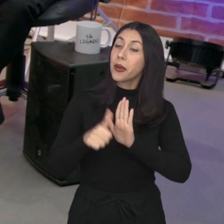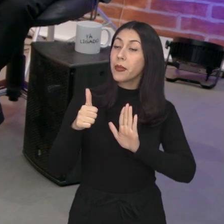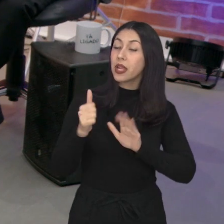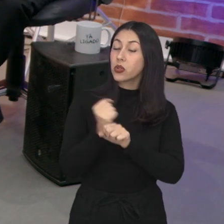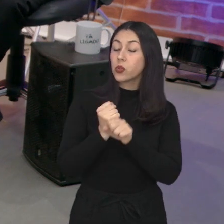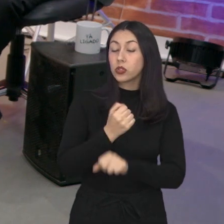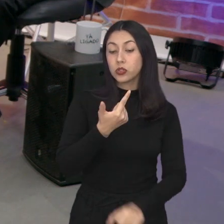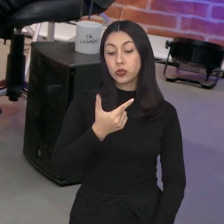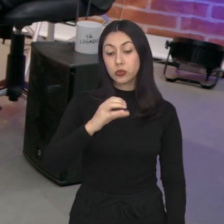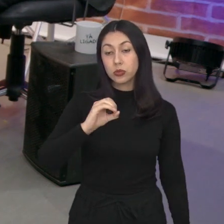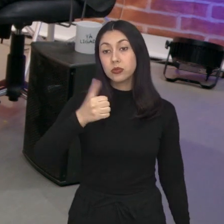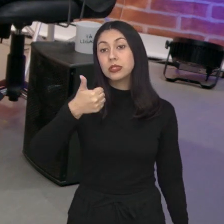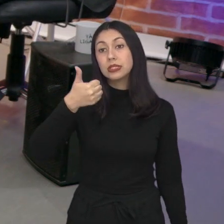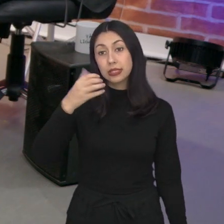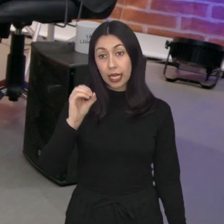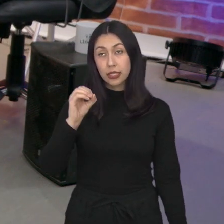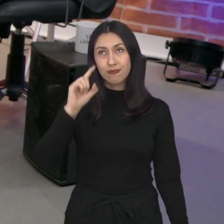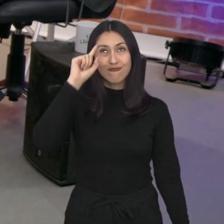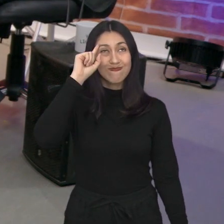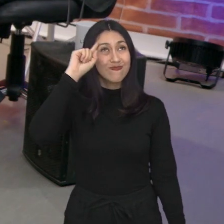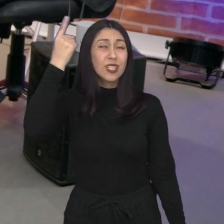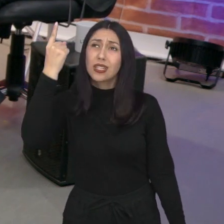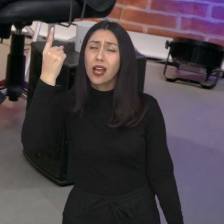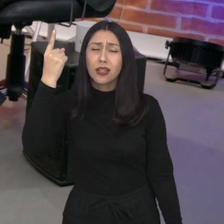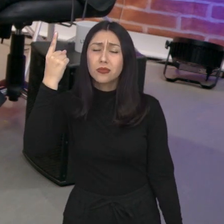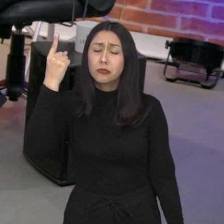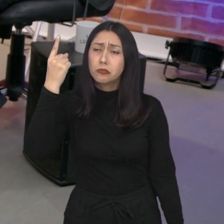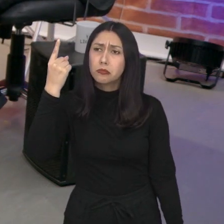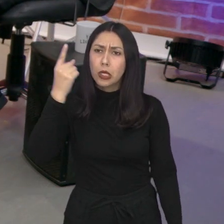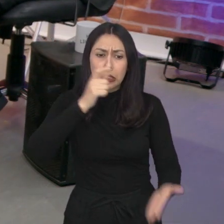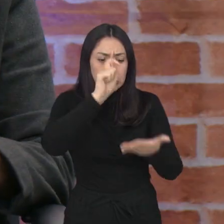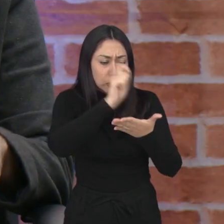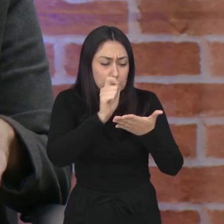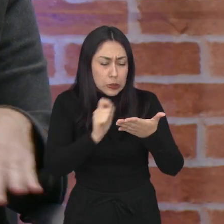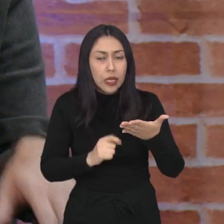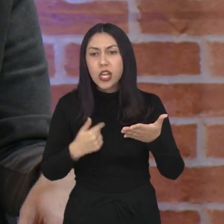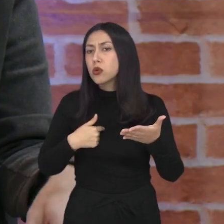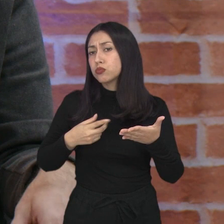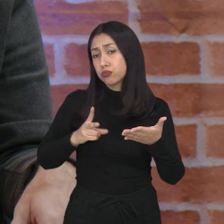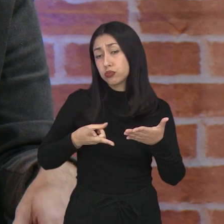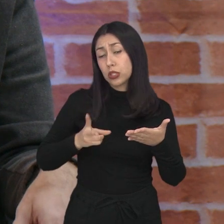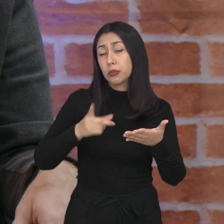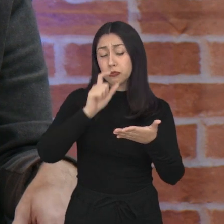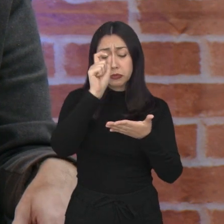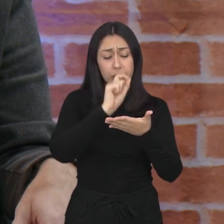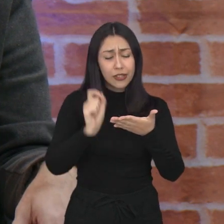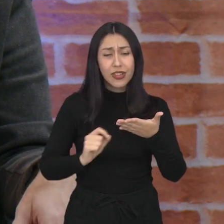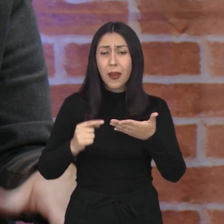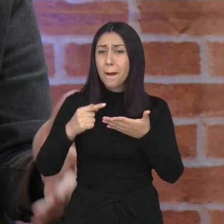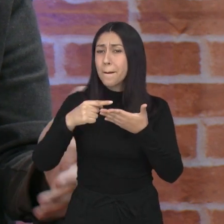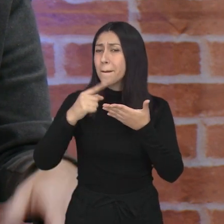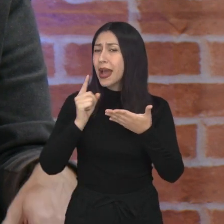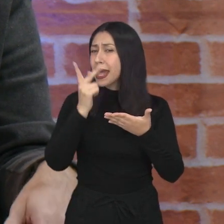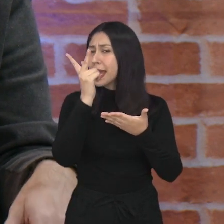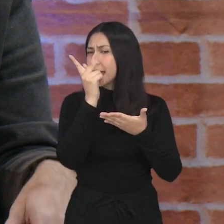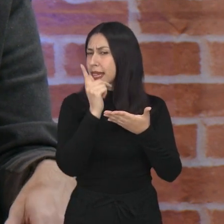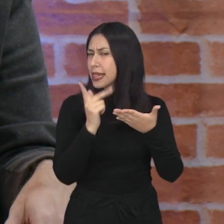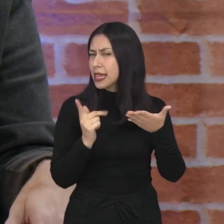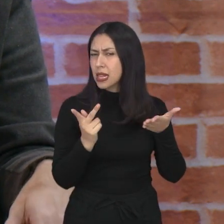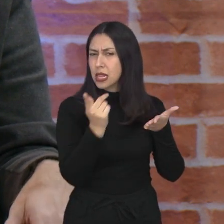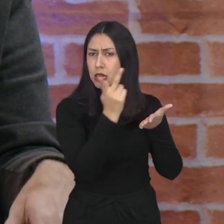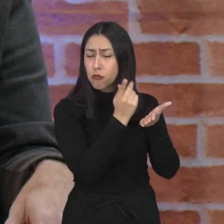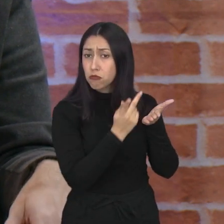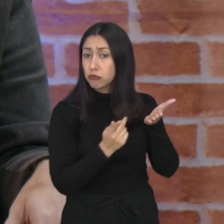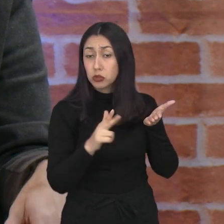em 2010. Eu tive uma ideia qualquer e eu sempre escrevi, né? E eu nunca tinha pensado em